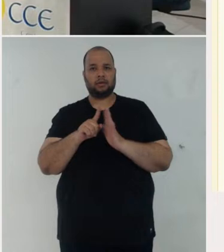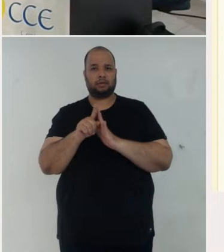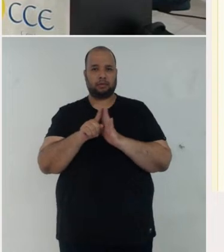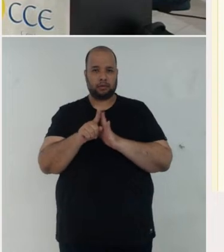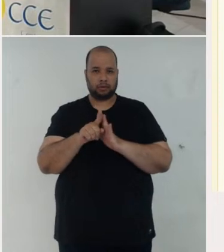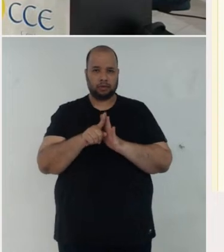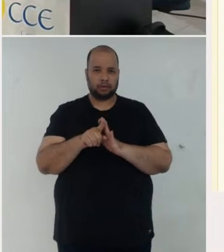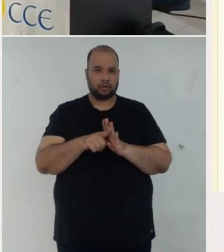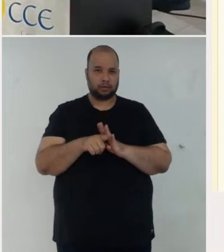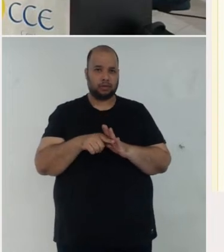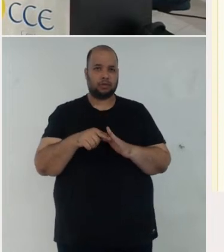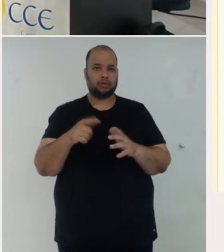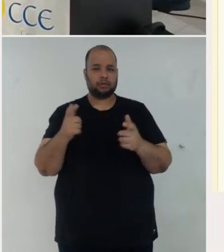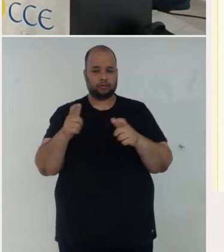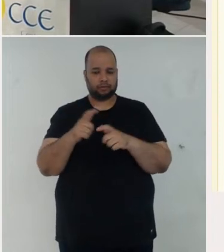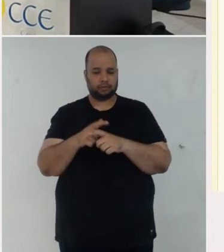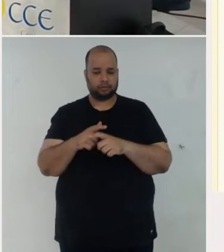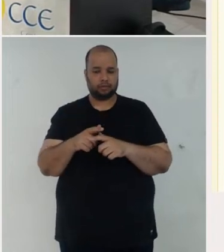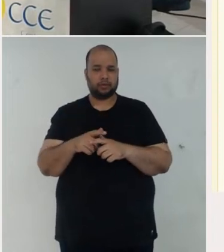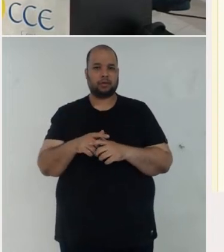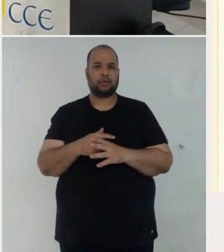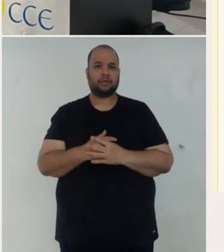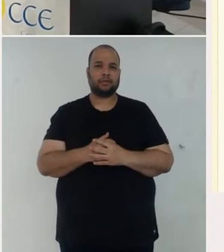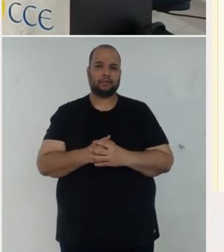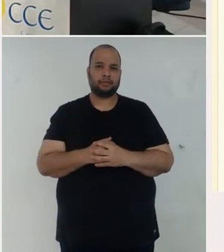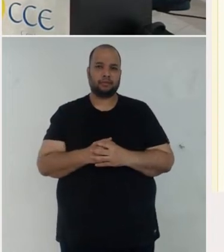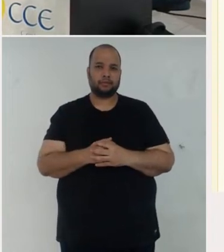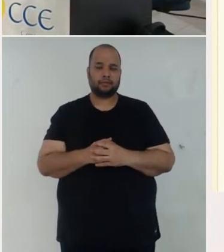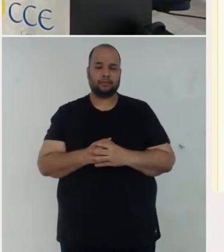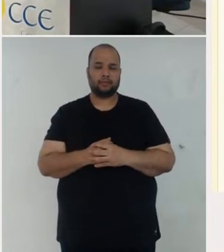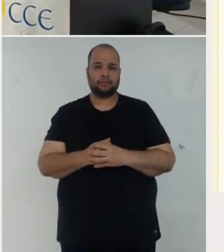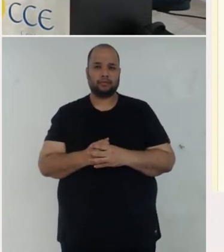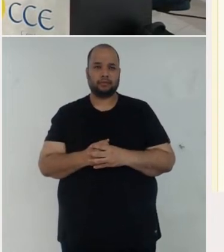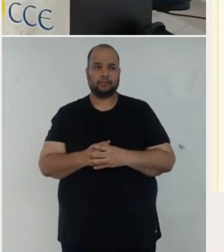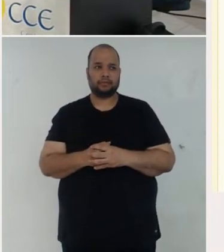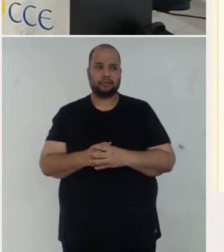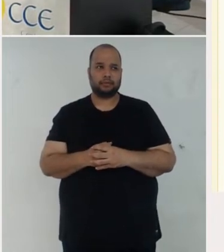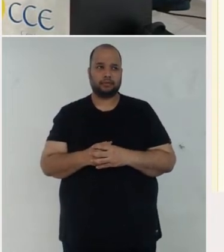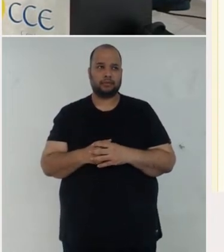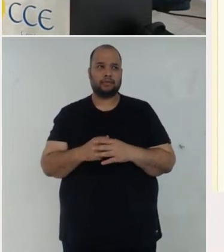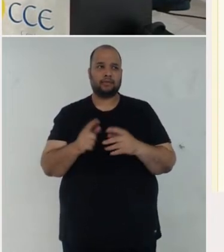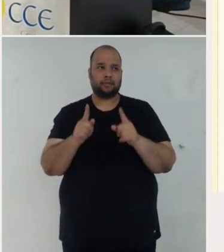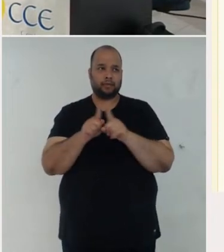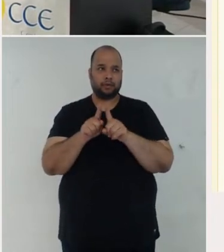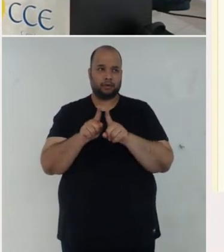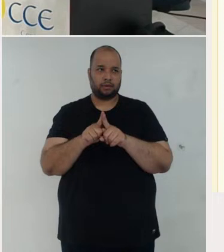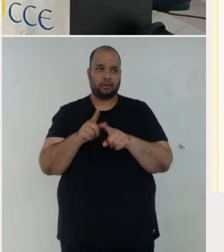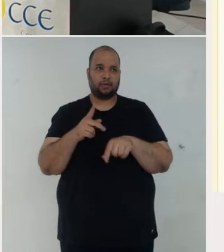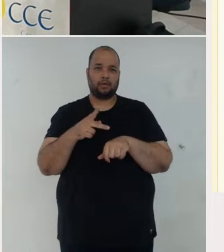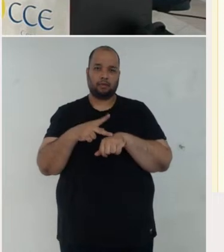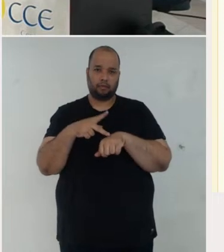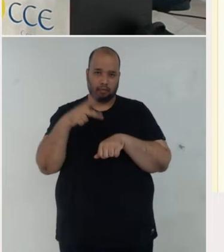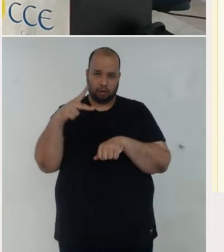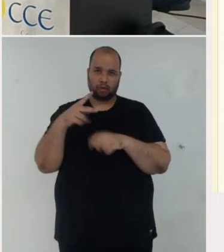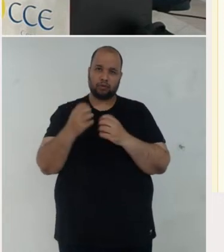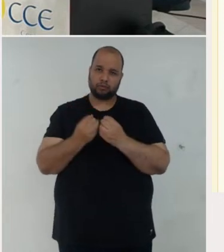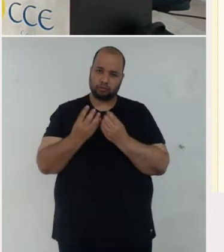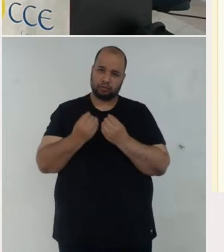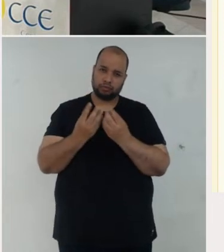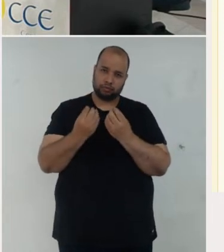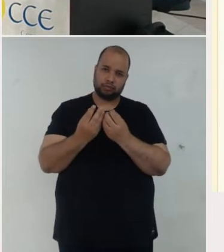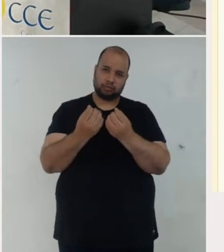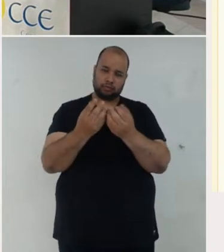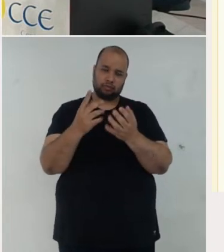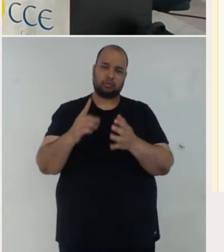são menos, né, hoje em dia. E claro que os de pós-graduação não estão produzindo verbetes,